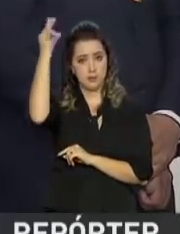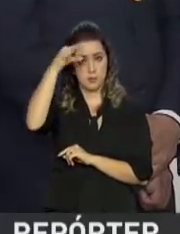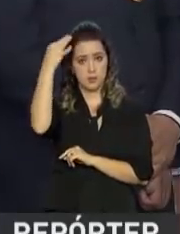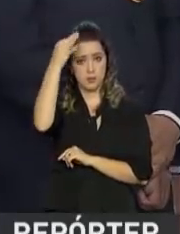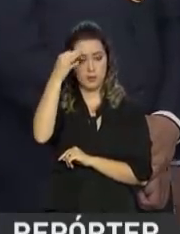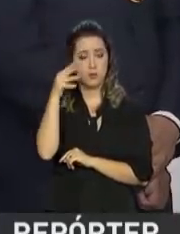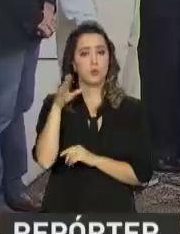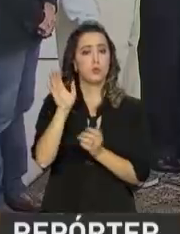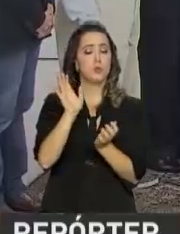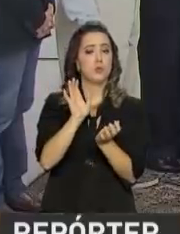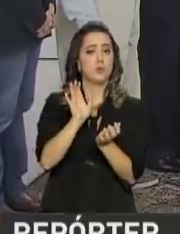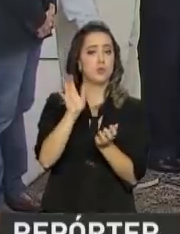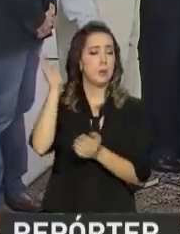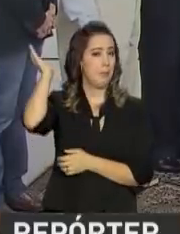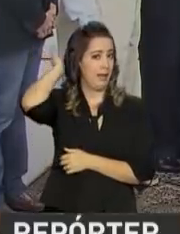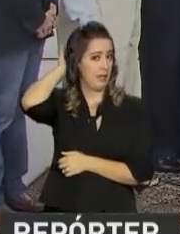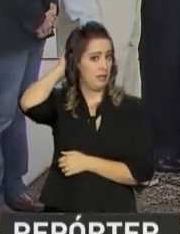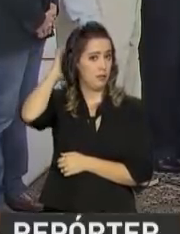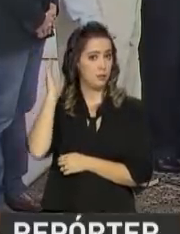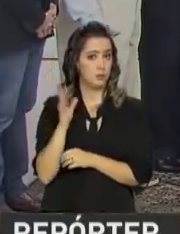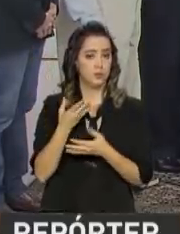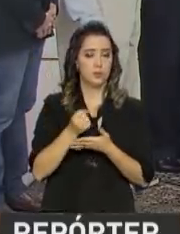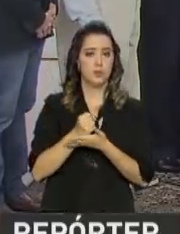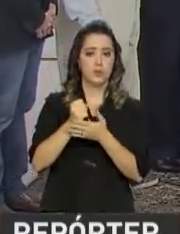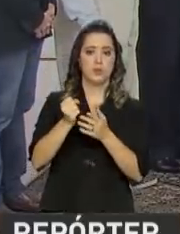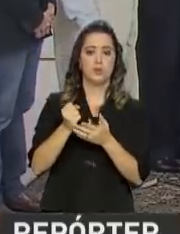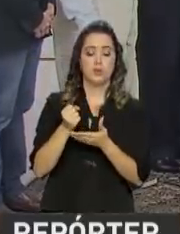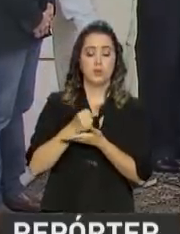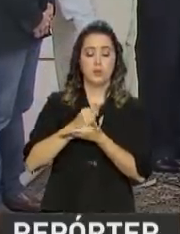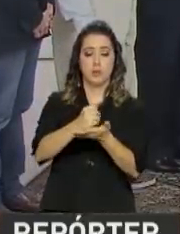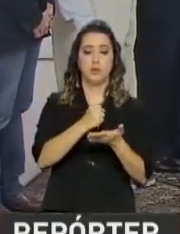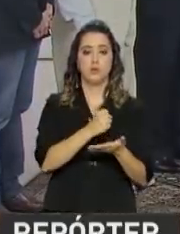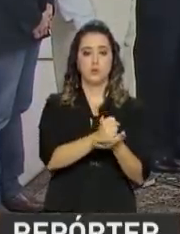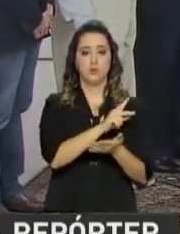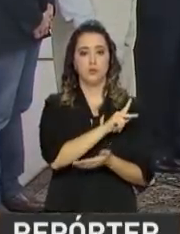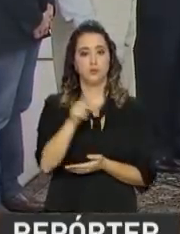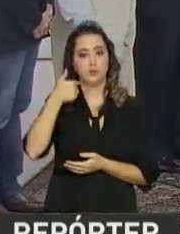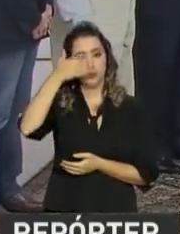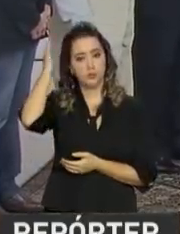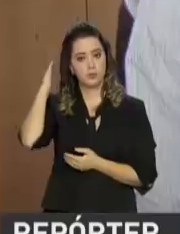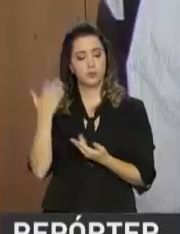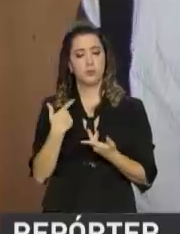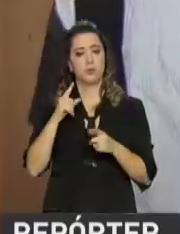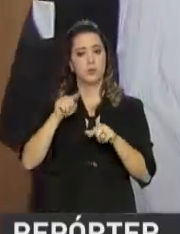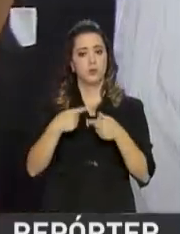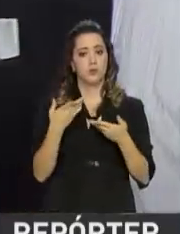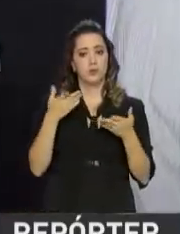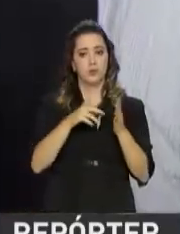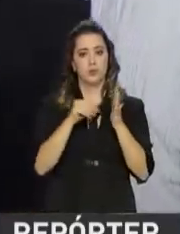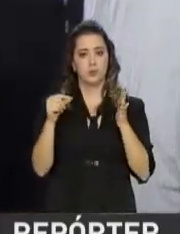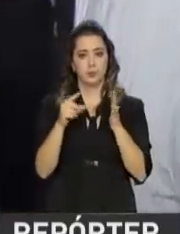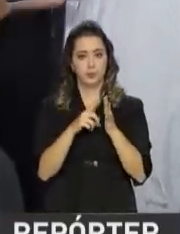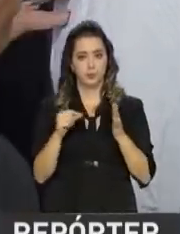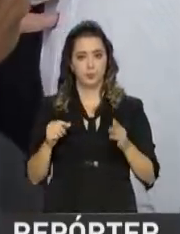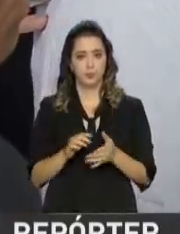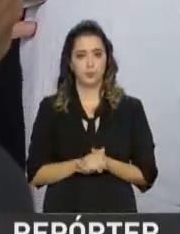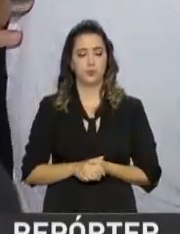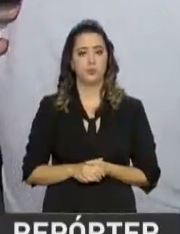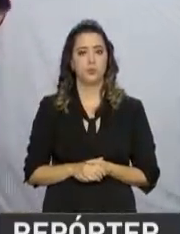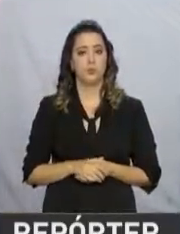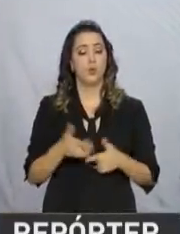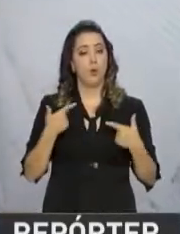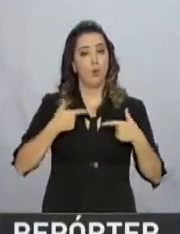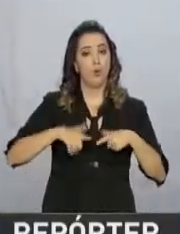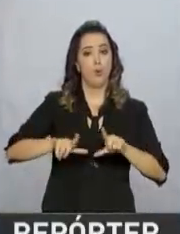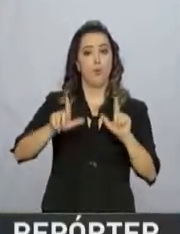e Campo Largo, no Paraná, receberão os troféus das mãos do presidente Michel Temer em cerimônia no Palácio do Planalto. O